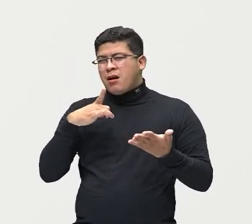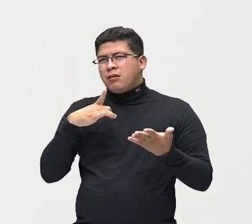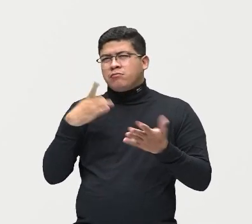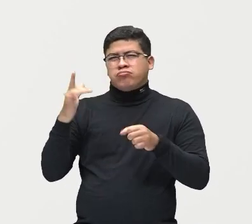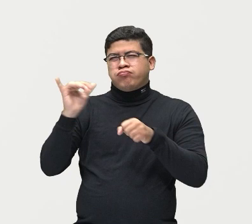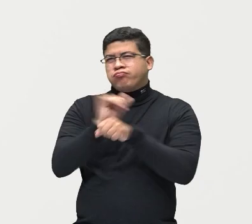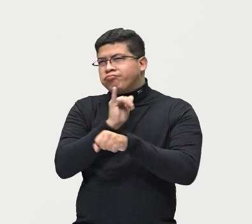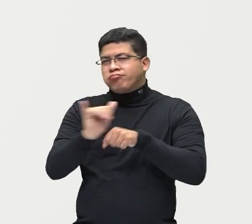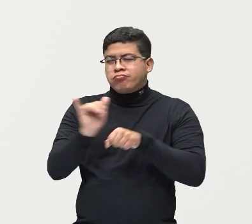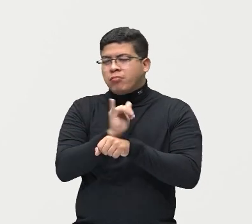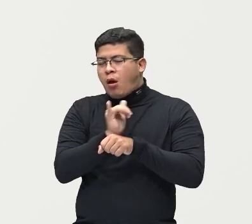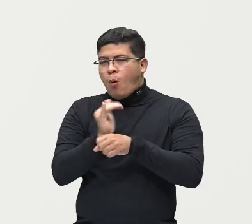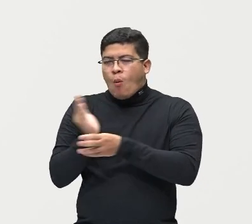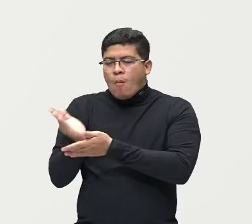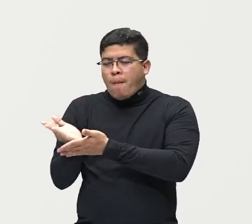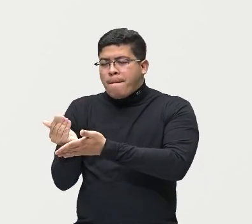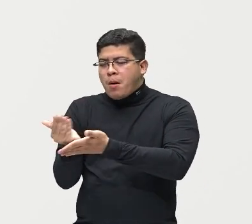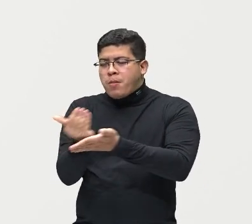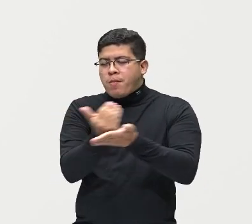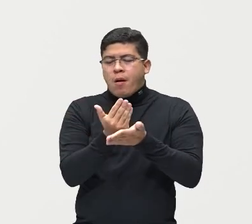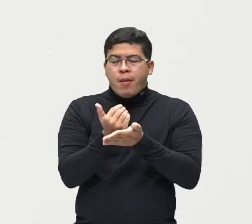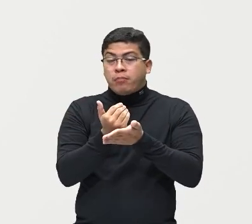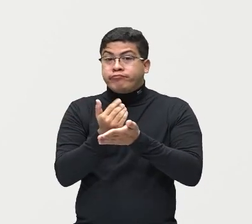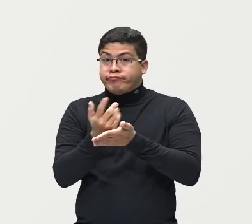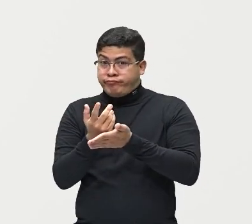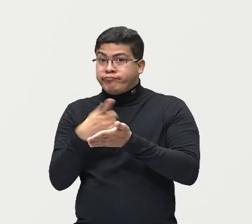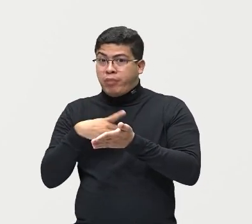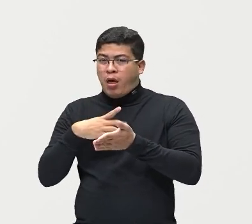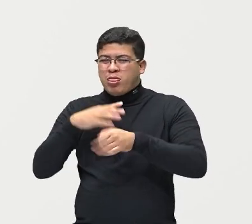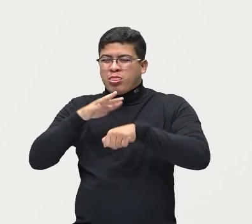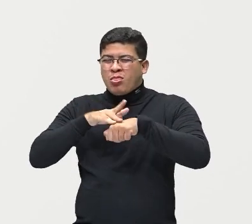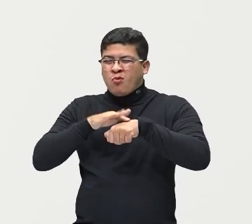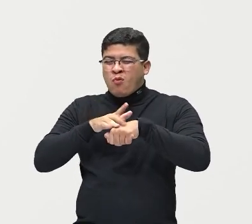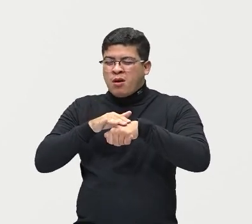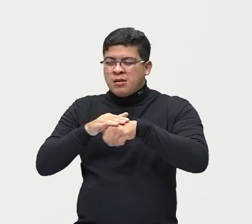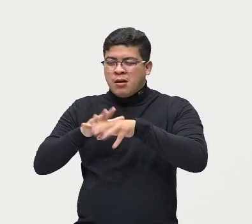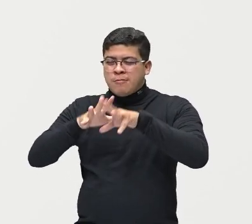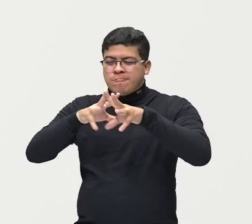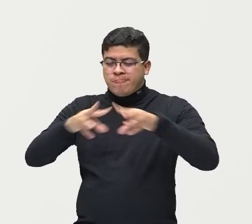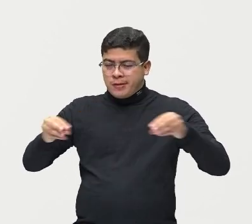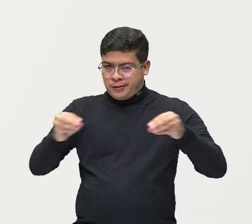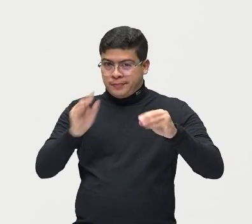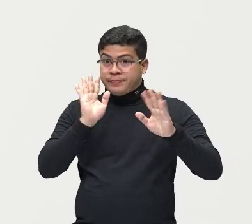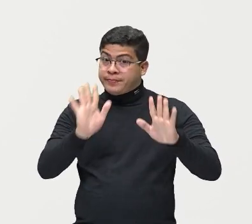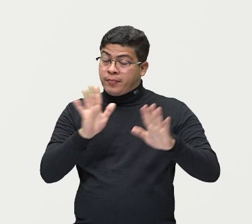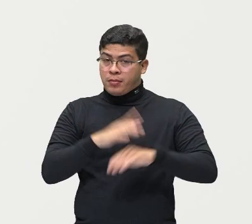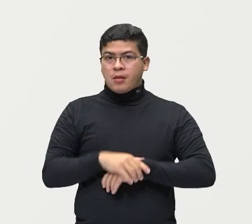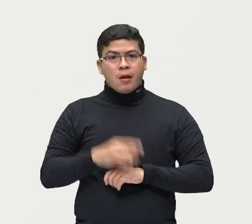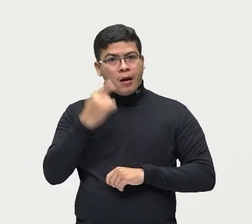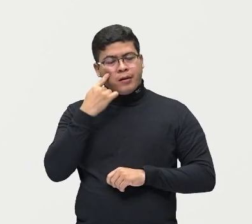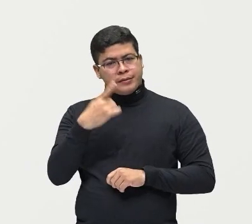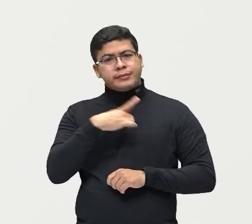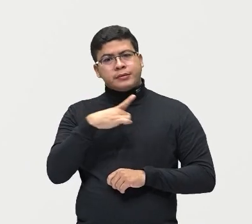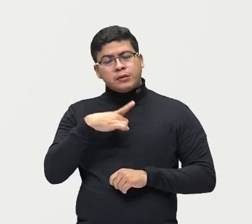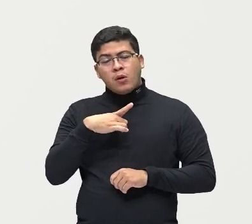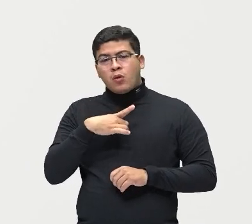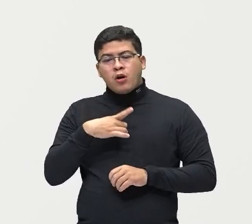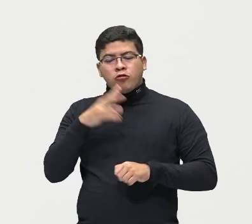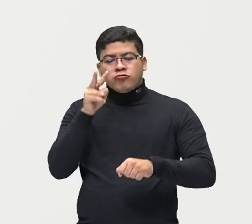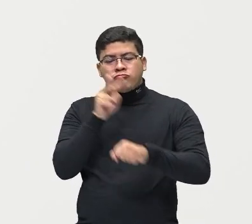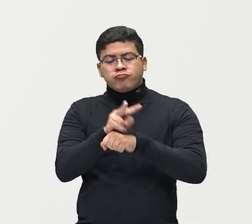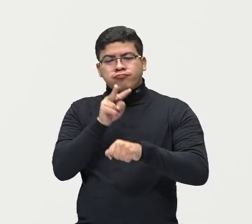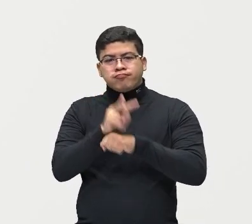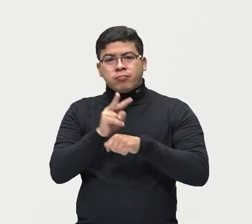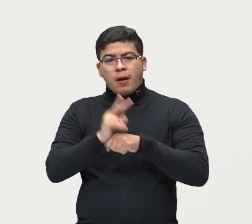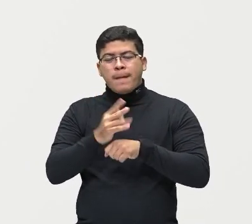para tentar curar doenças da época. Nesse caso, ele consistia em furar a pele de